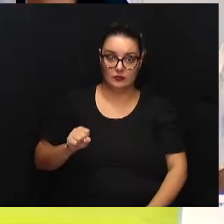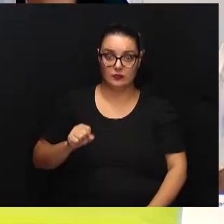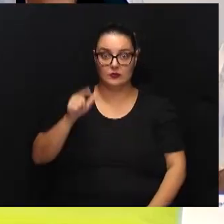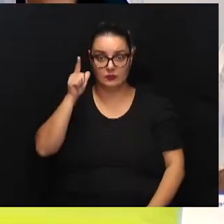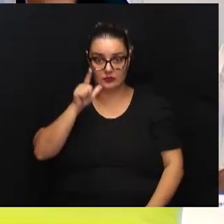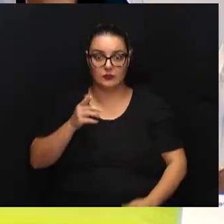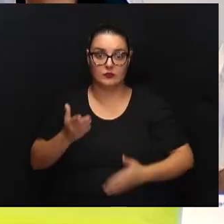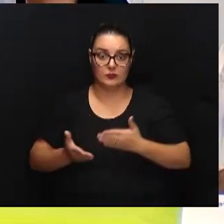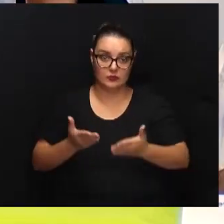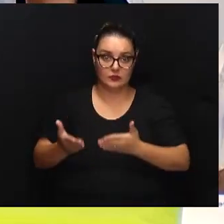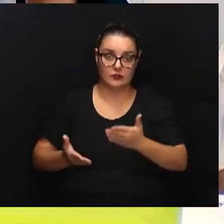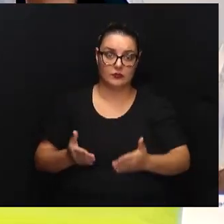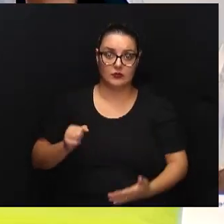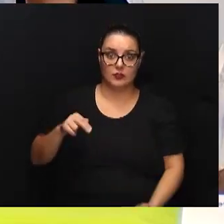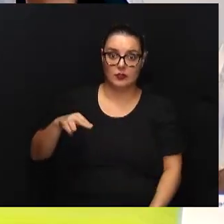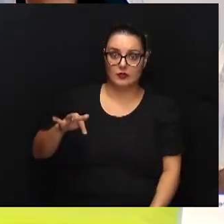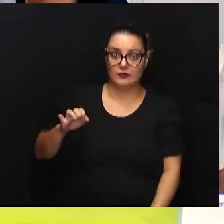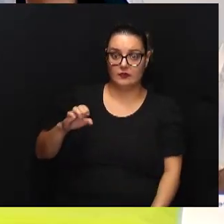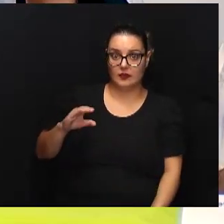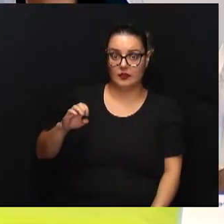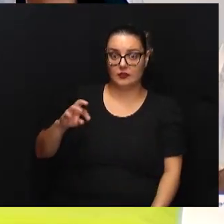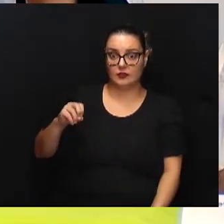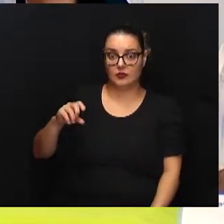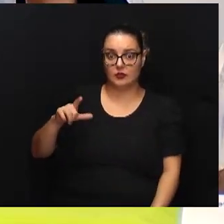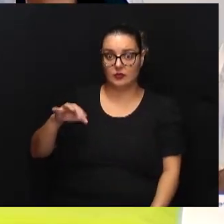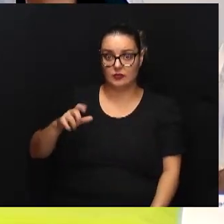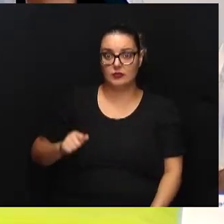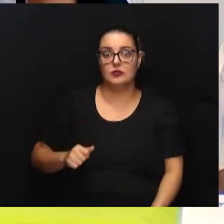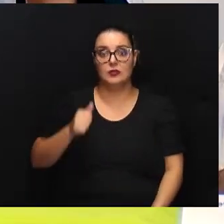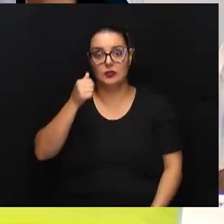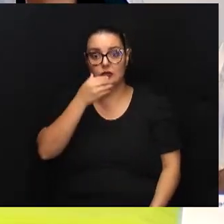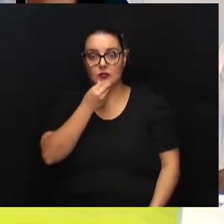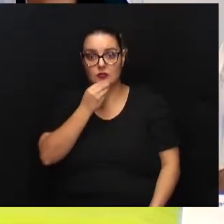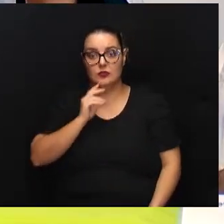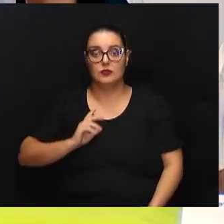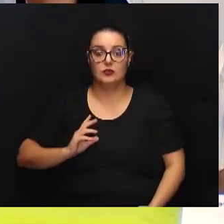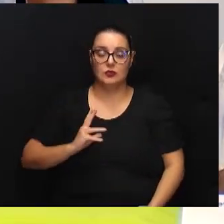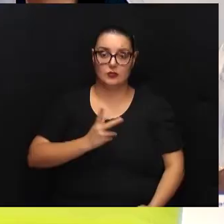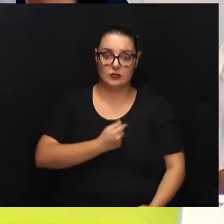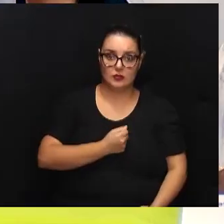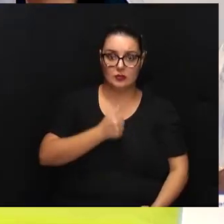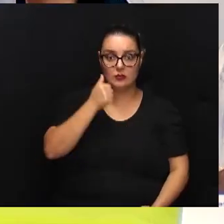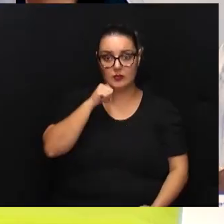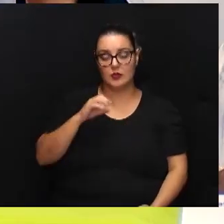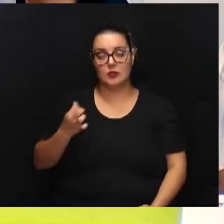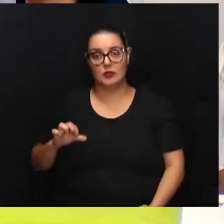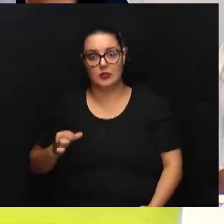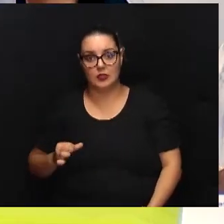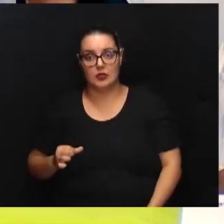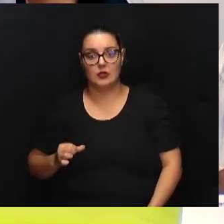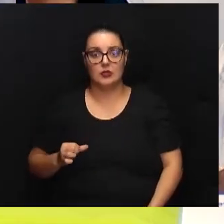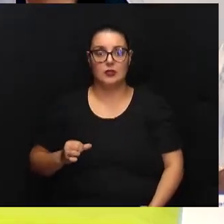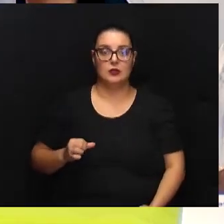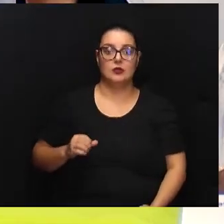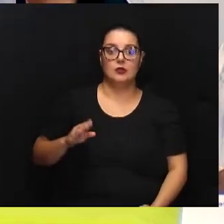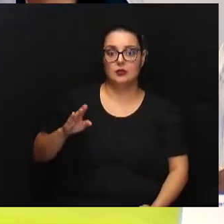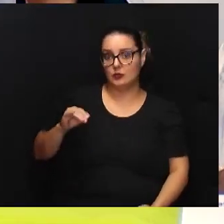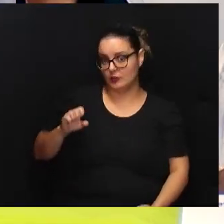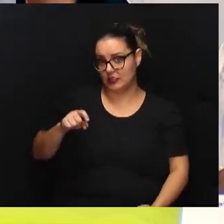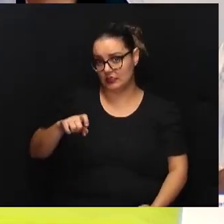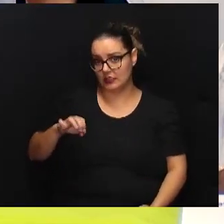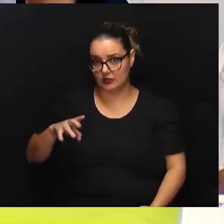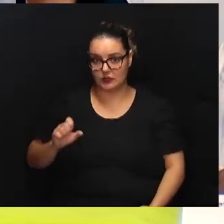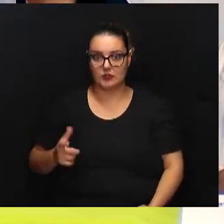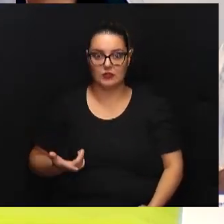os homens trans e as mulheres lésbicas, bissexuais com os ginecologistas, urologistas nem se fala, né, porque